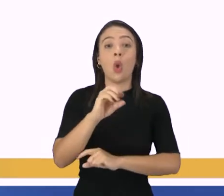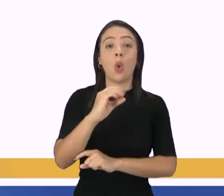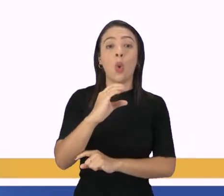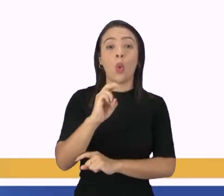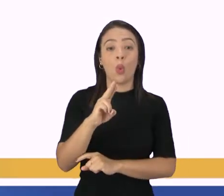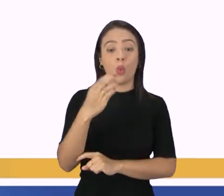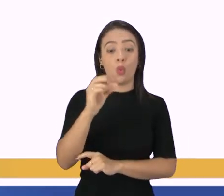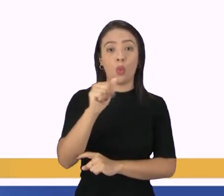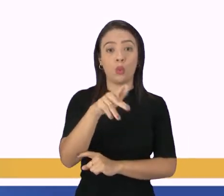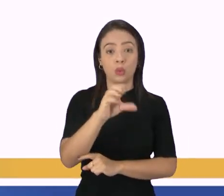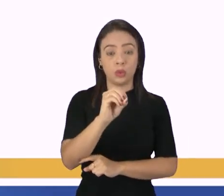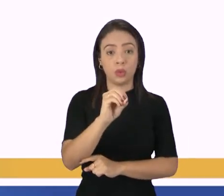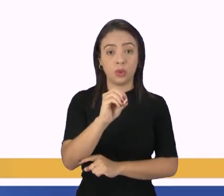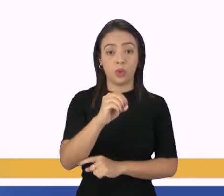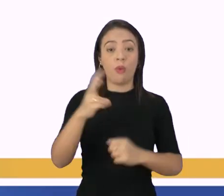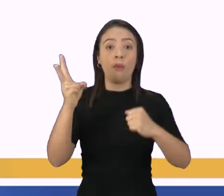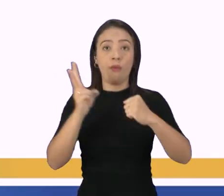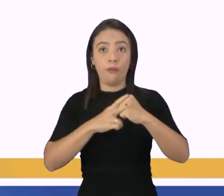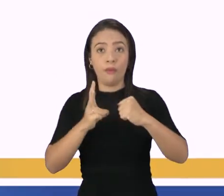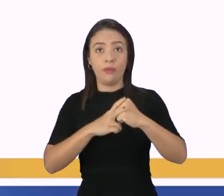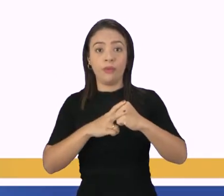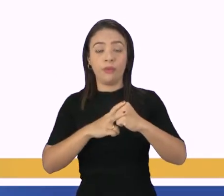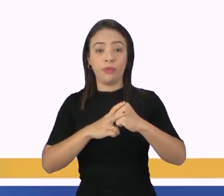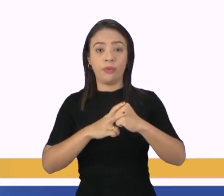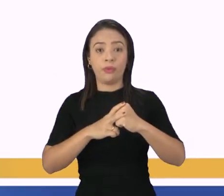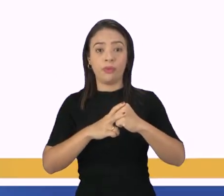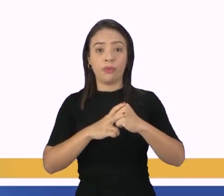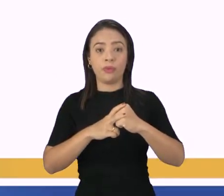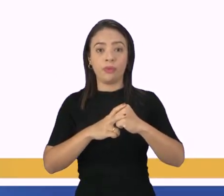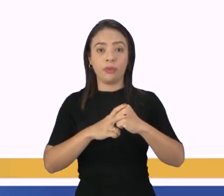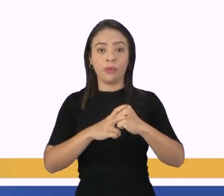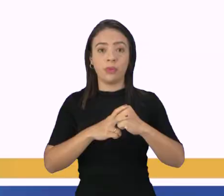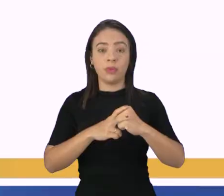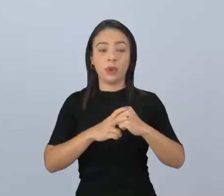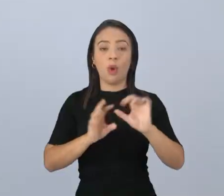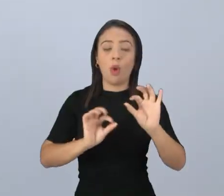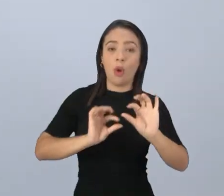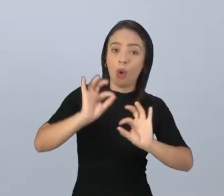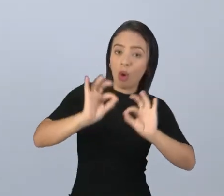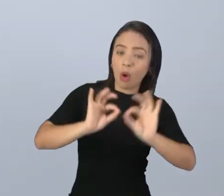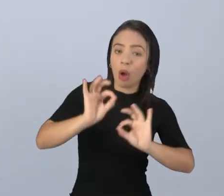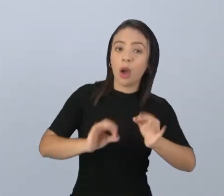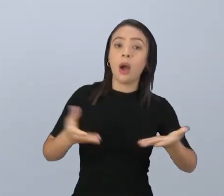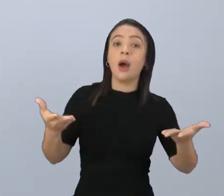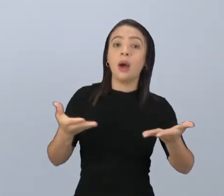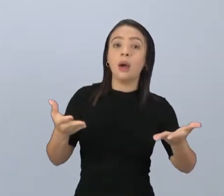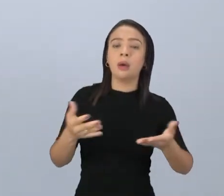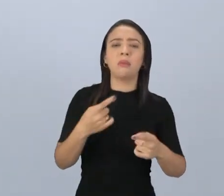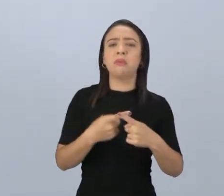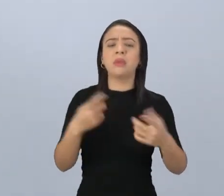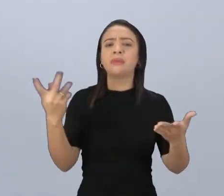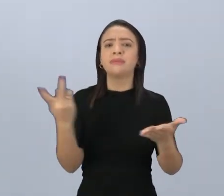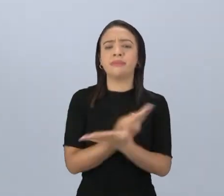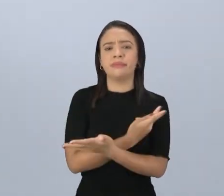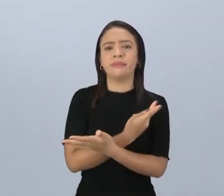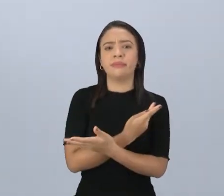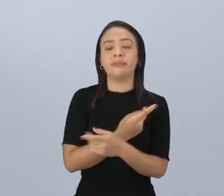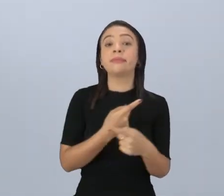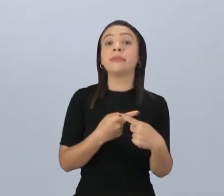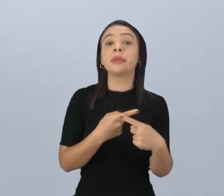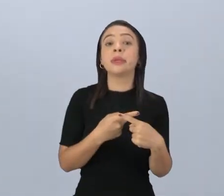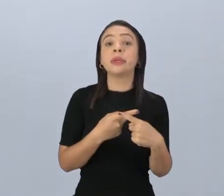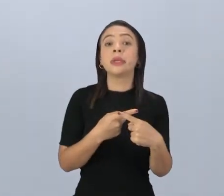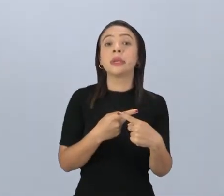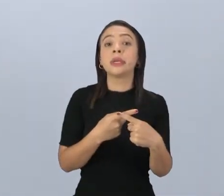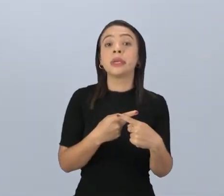verbal, devem receber, que está conjugada no tempo presente. Por que isso acontece? Para trazer um